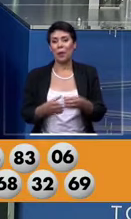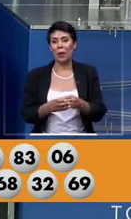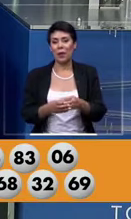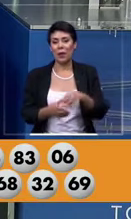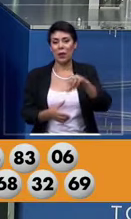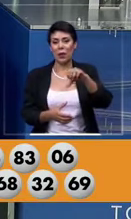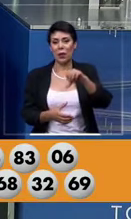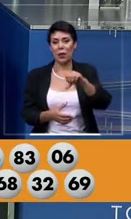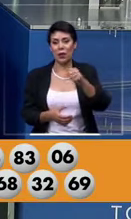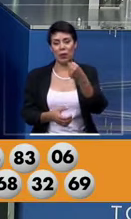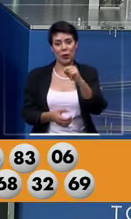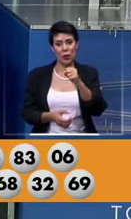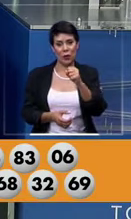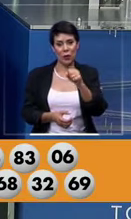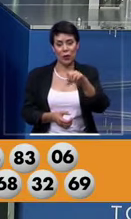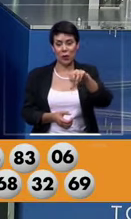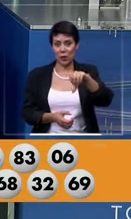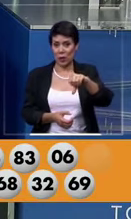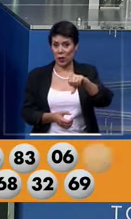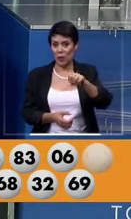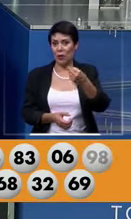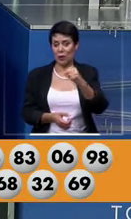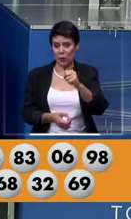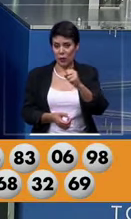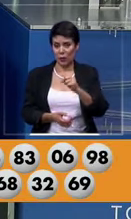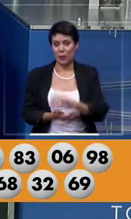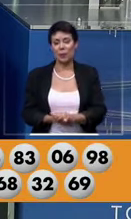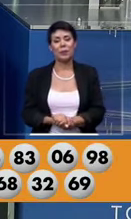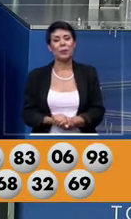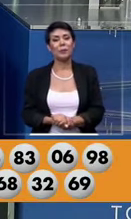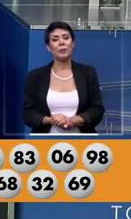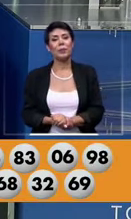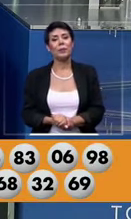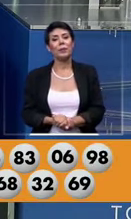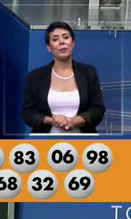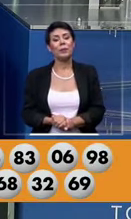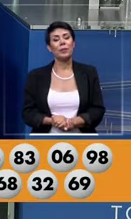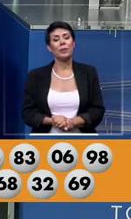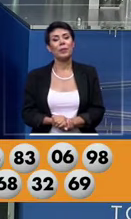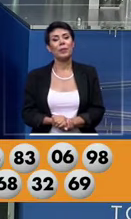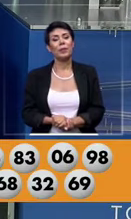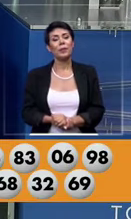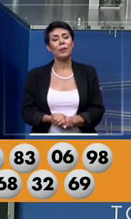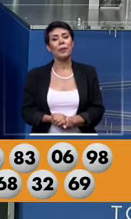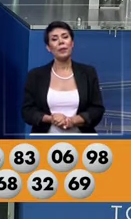cinza, número 98. Cinza, 98.